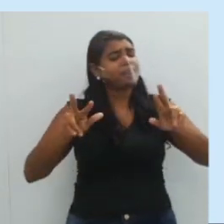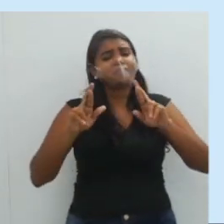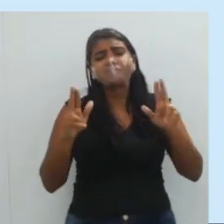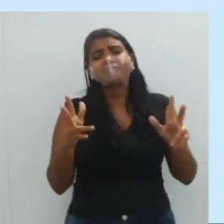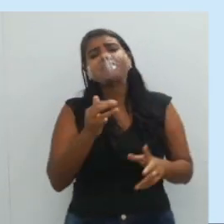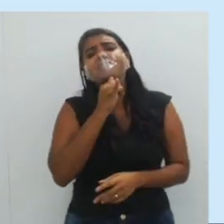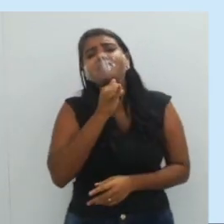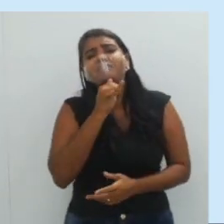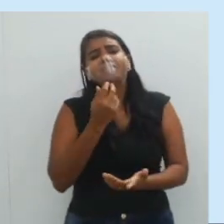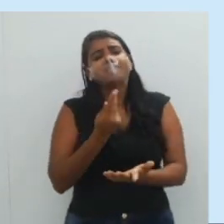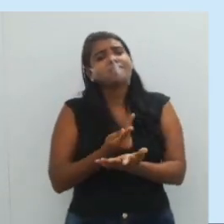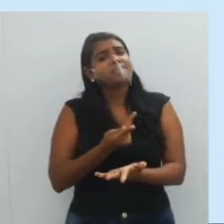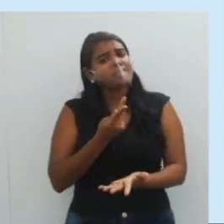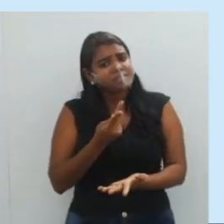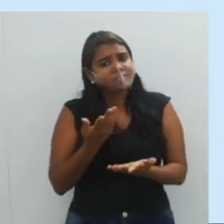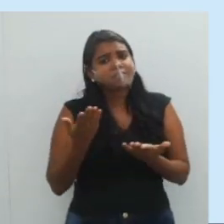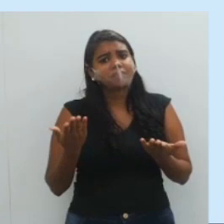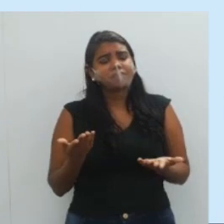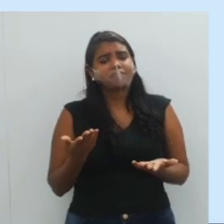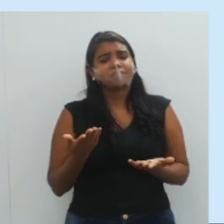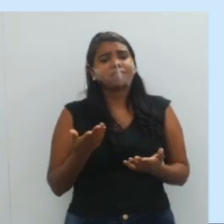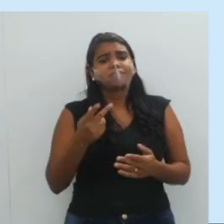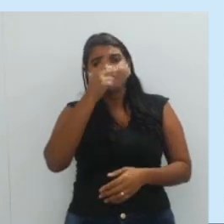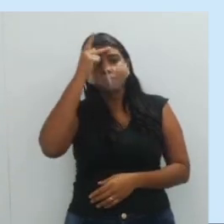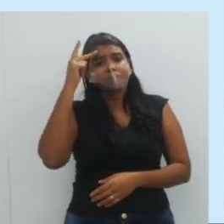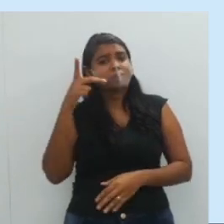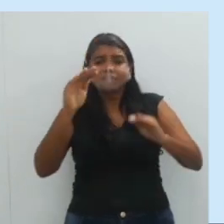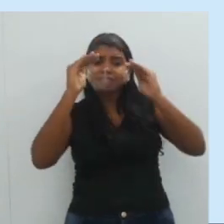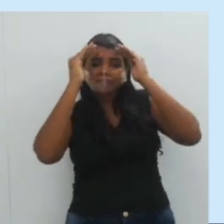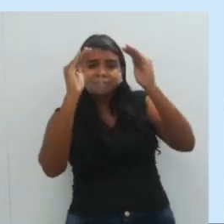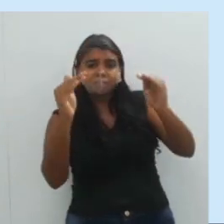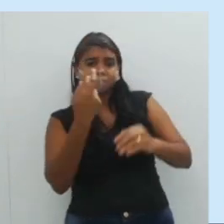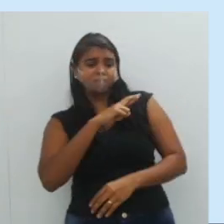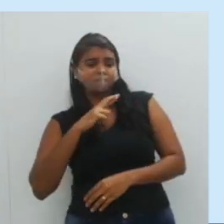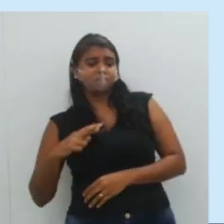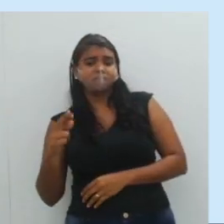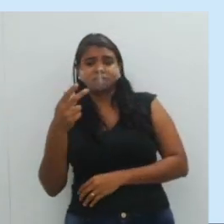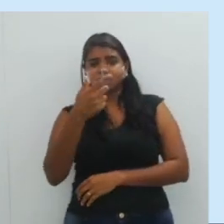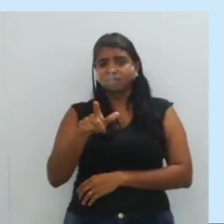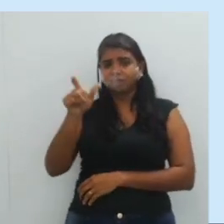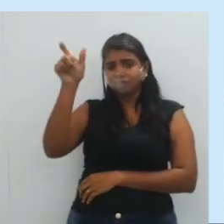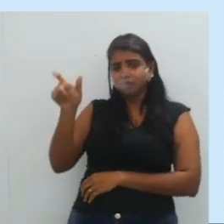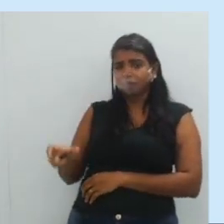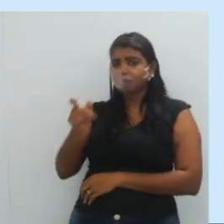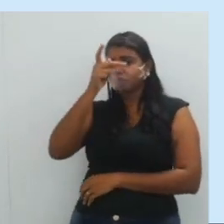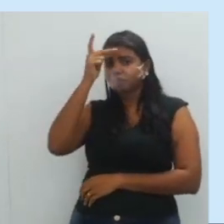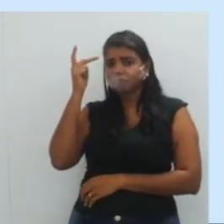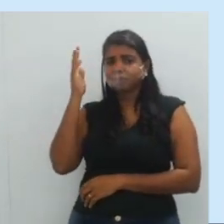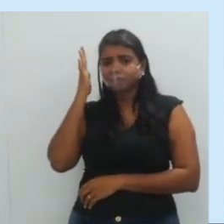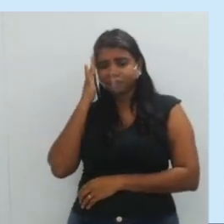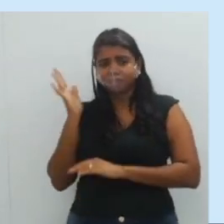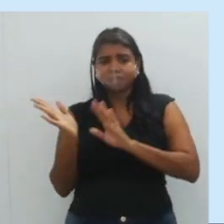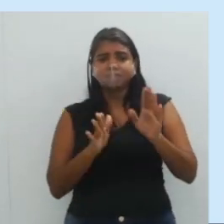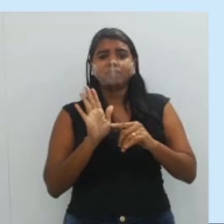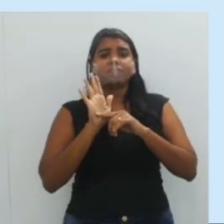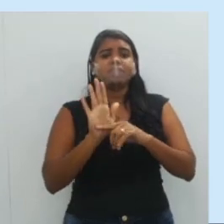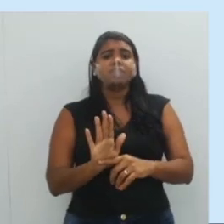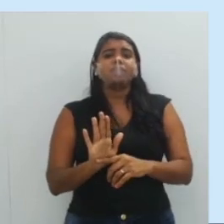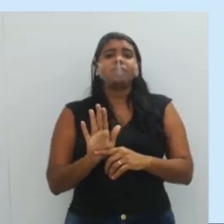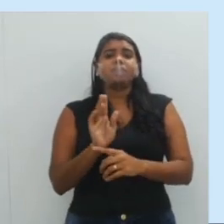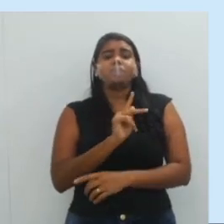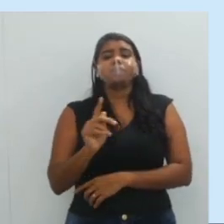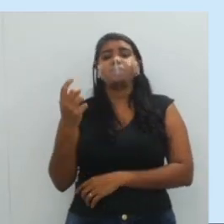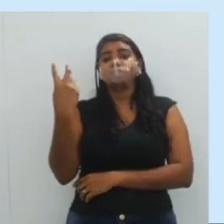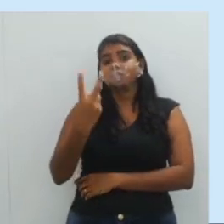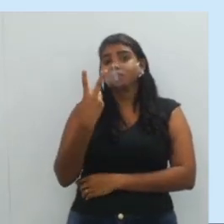vários exemplos, exemplos de intolerância religiosa. Eu mostrei aqui 3 grandes exemplos, dois